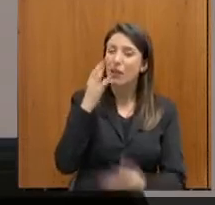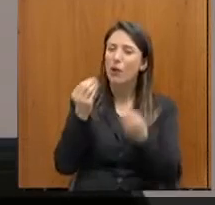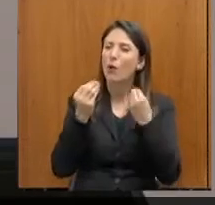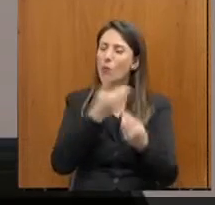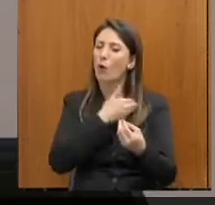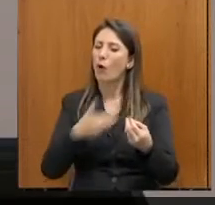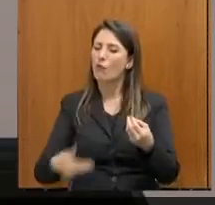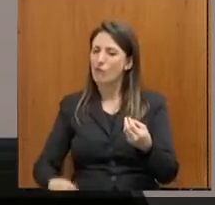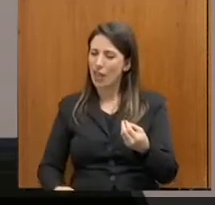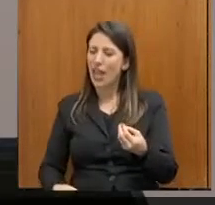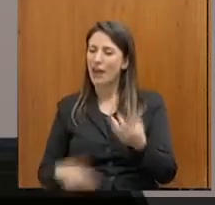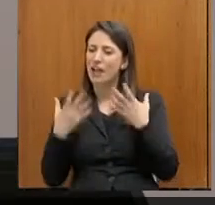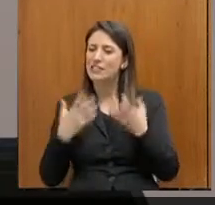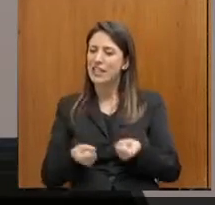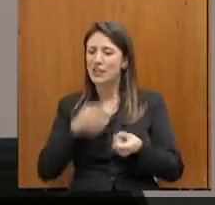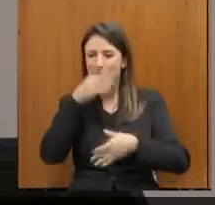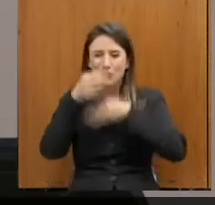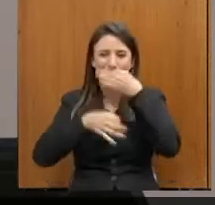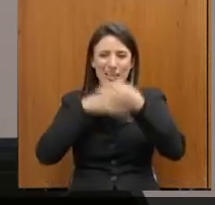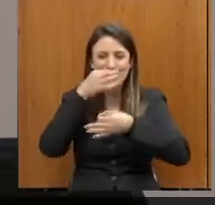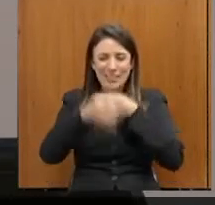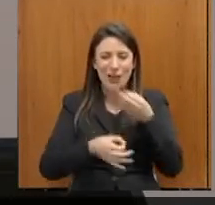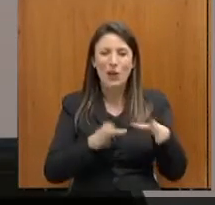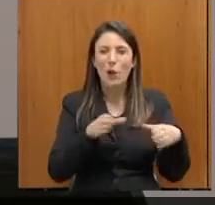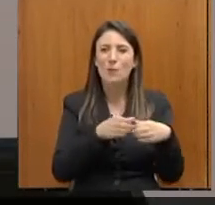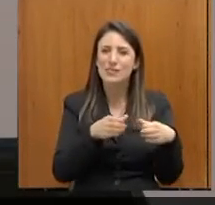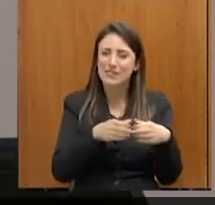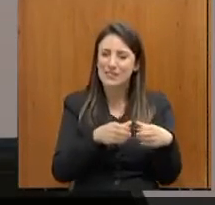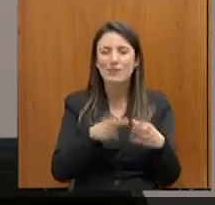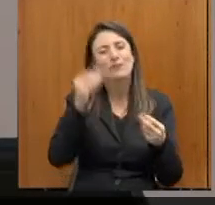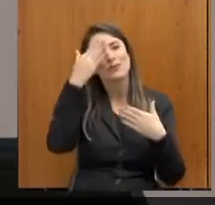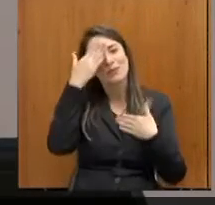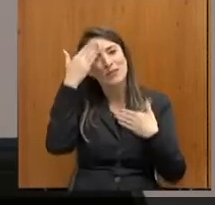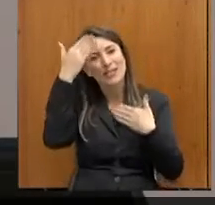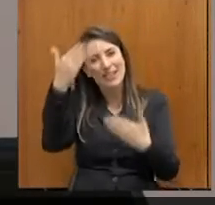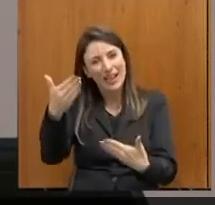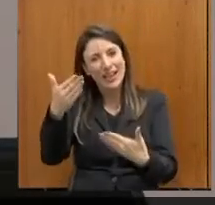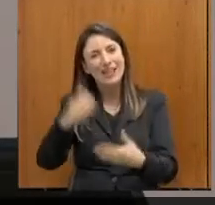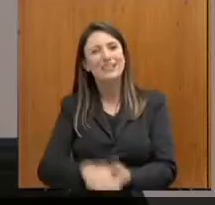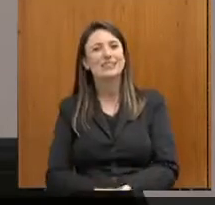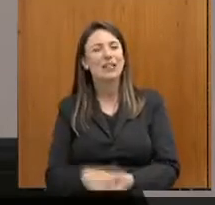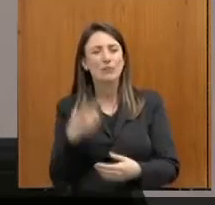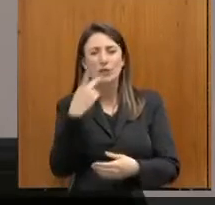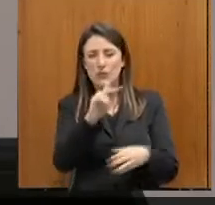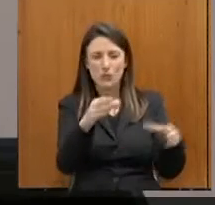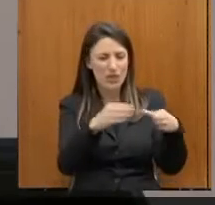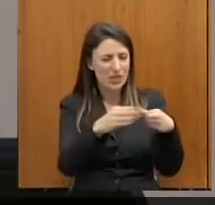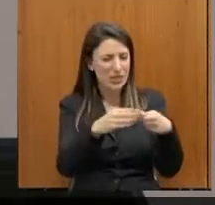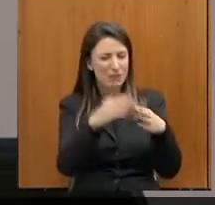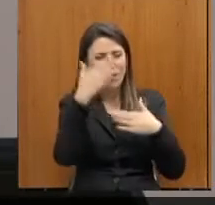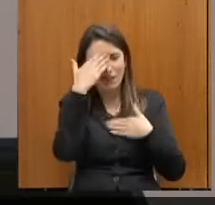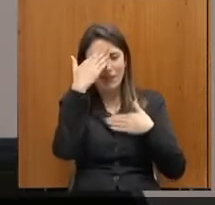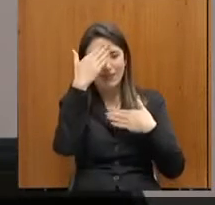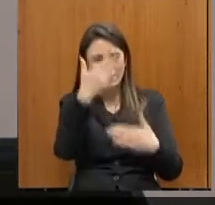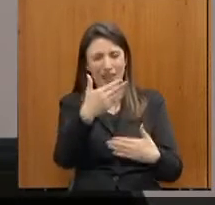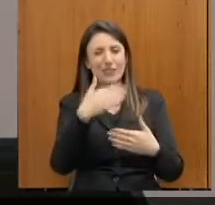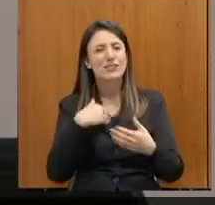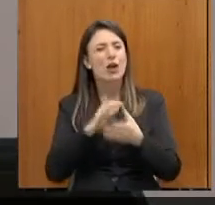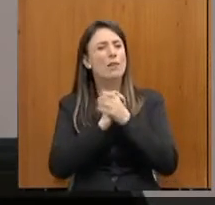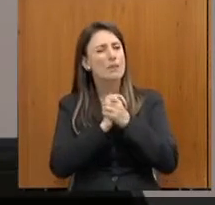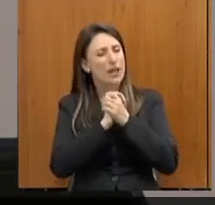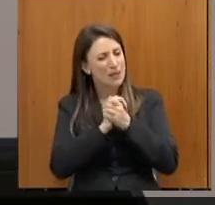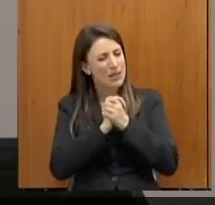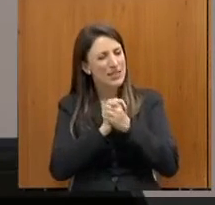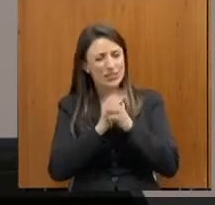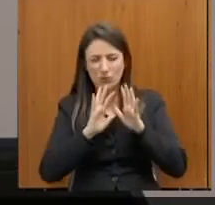do trabalho dessa comissão muito obrigada viu agradeça toda sua equipe para Denise todos eles por